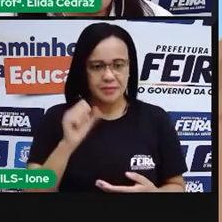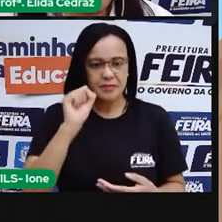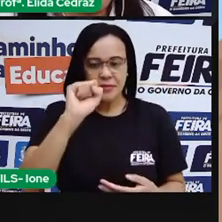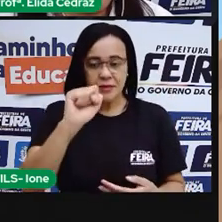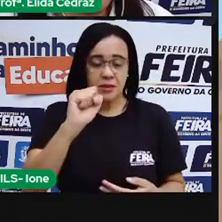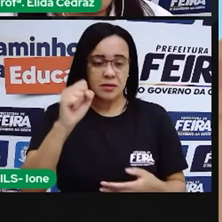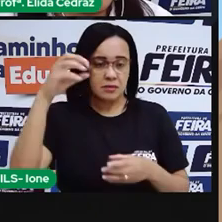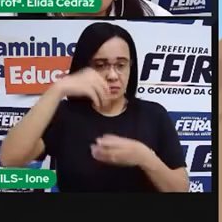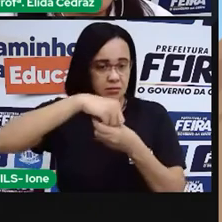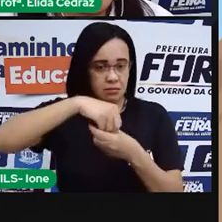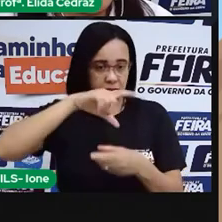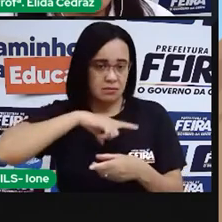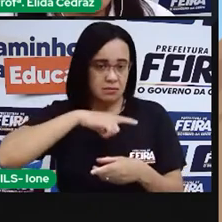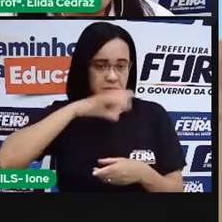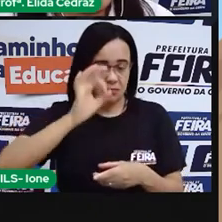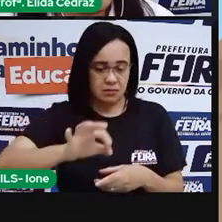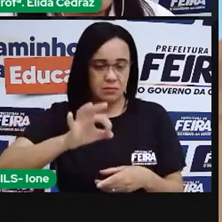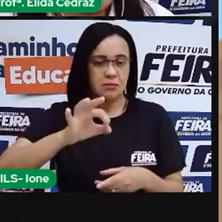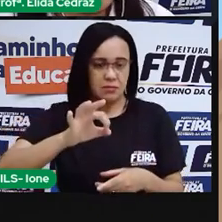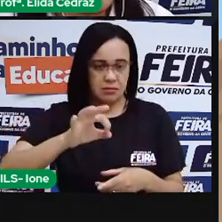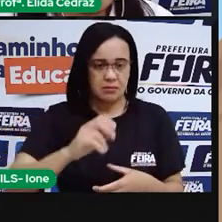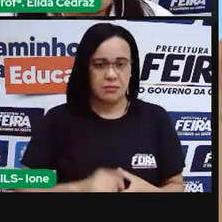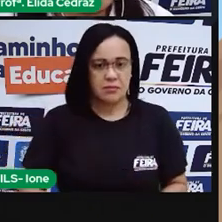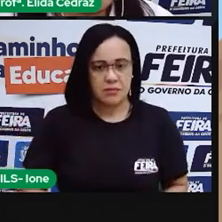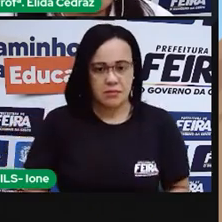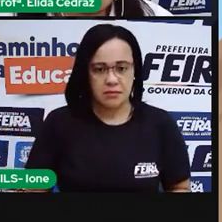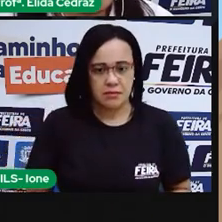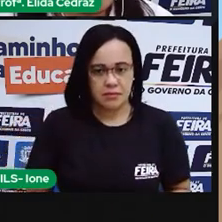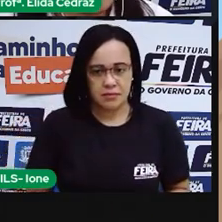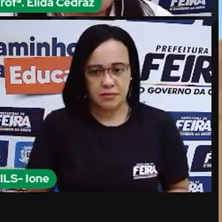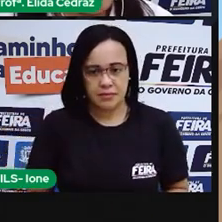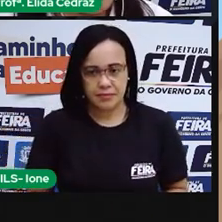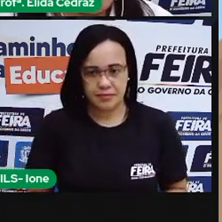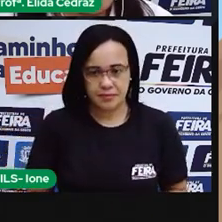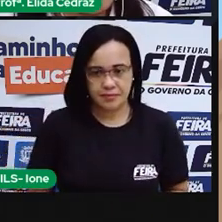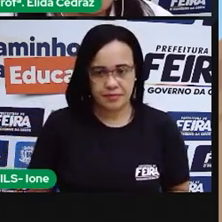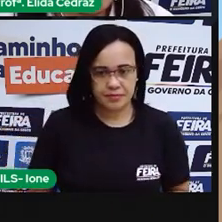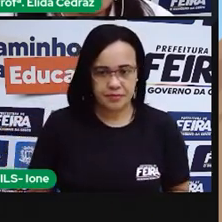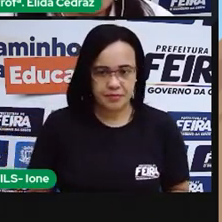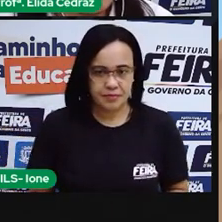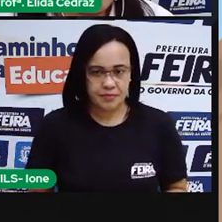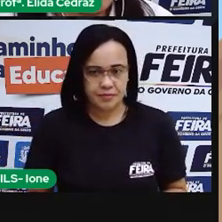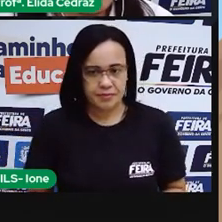puseste, ó. E agora, vamos esperar?